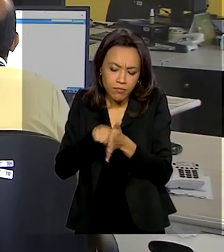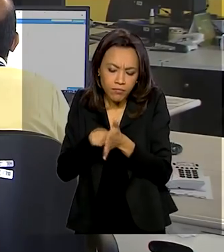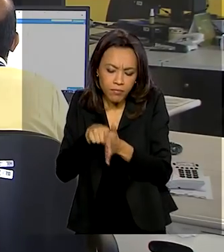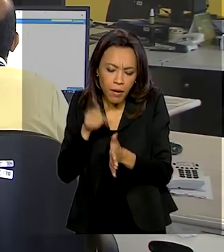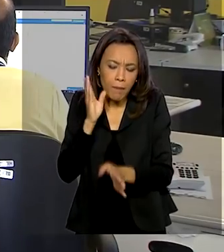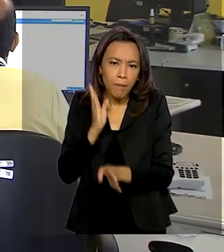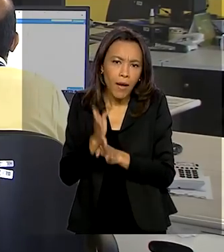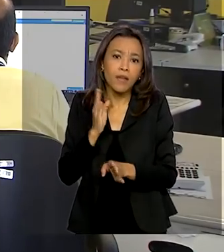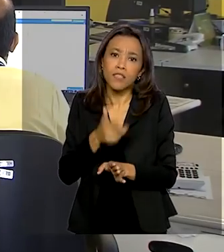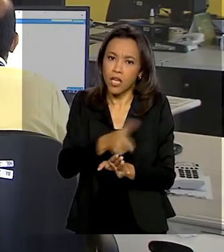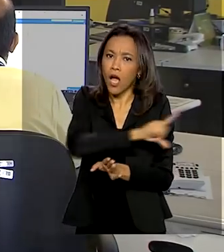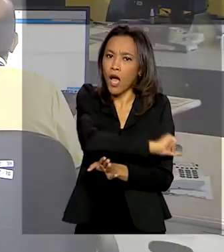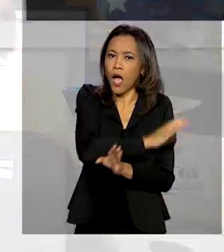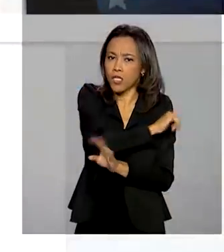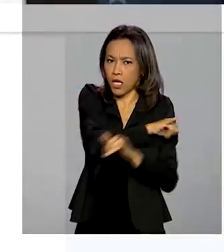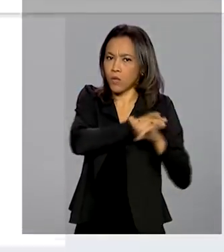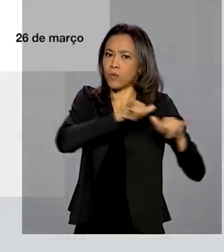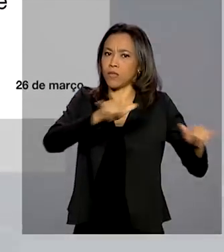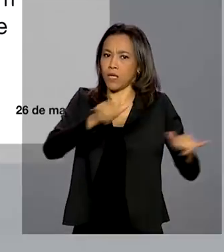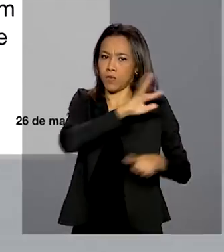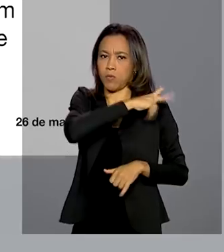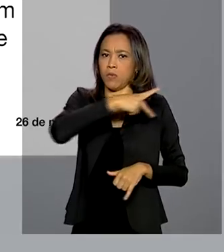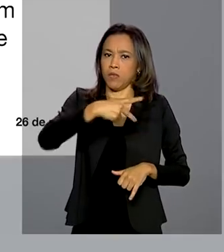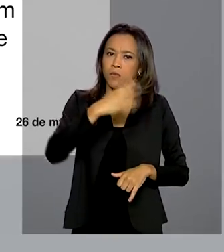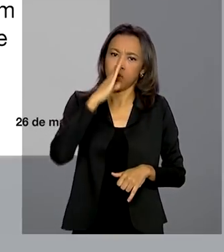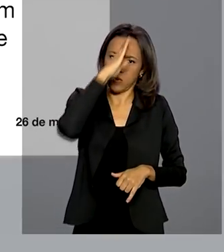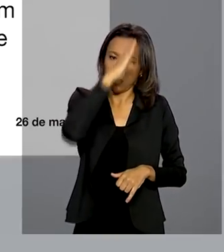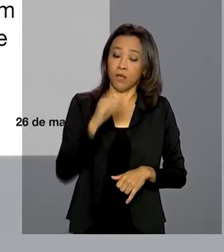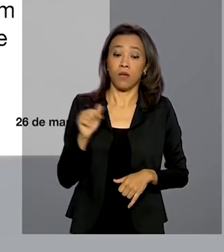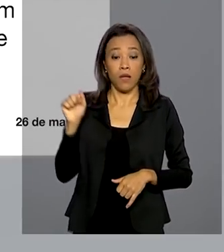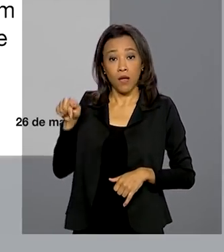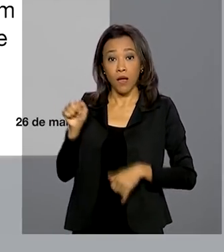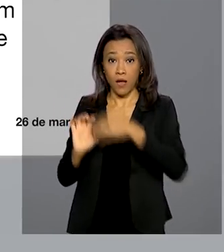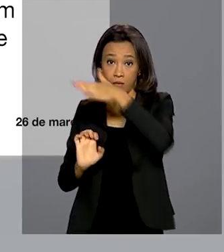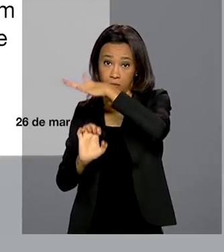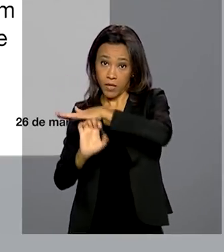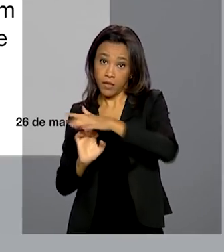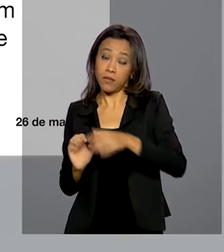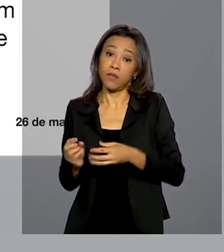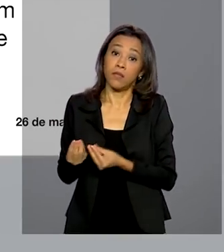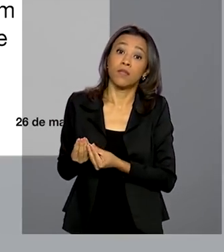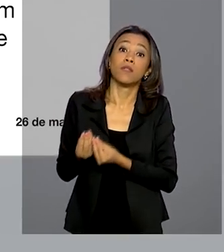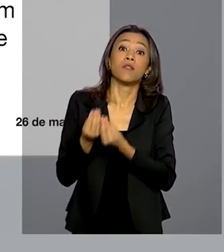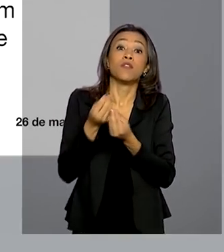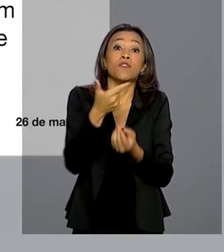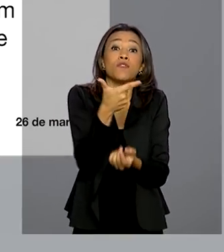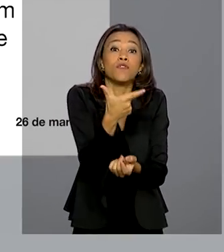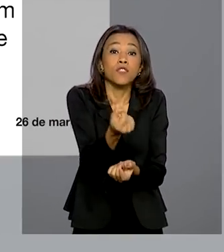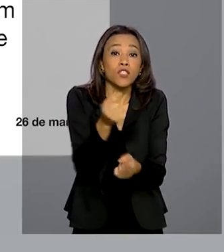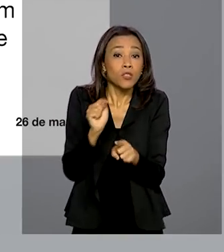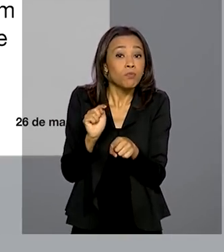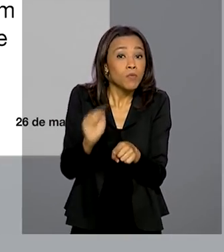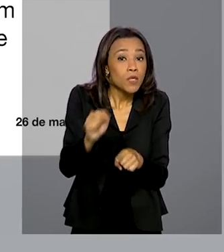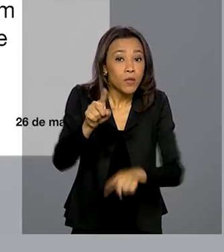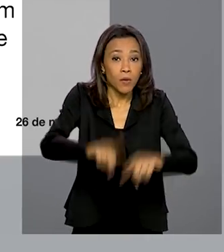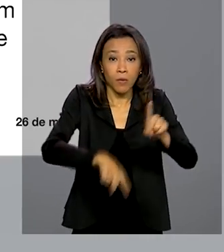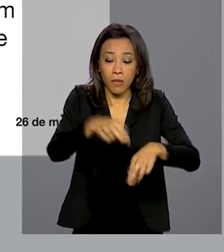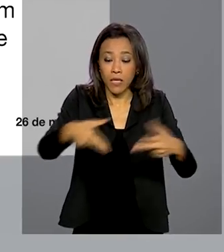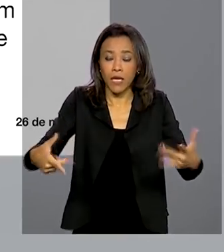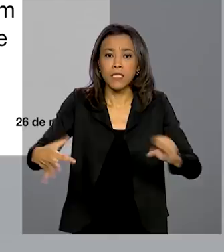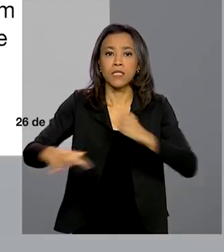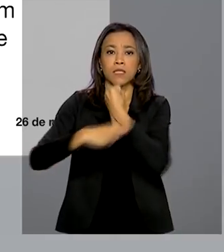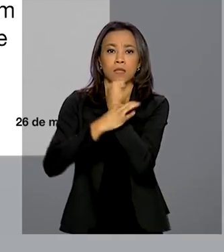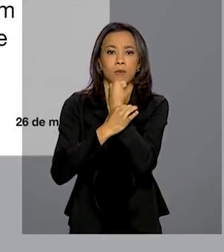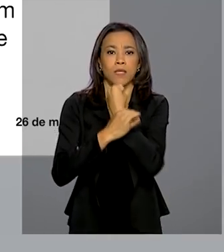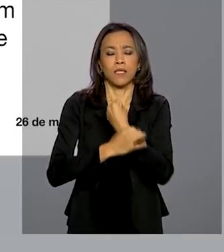pelo presidente Jair Bolsonaro nas redes sociais. A empresa também disponibilizou cerca de 20 mil equipamentos de segurança e produtos de